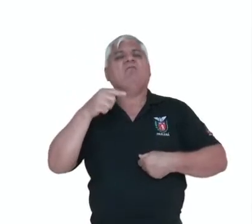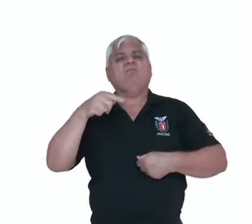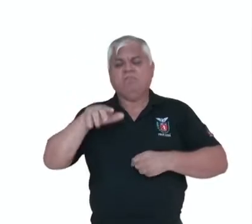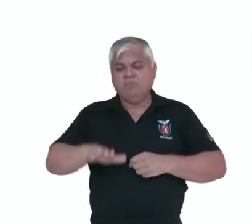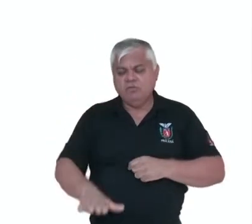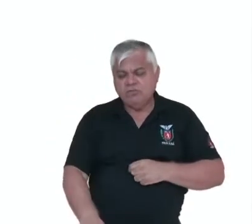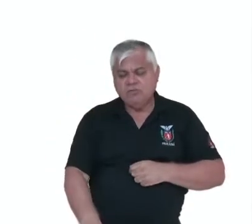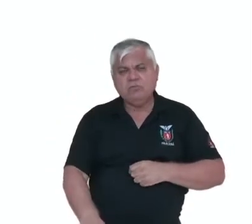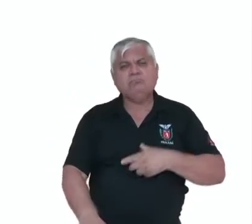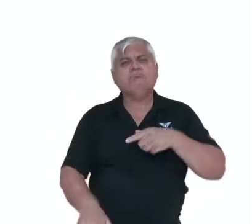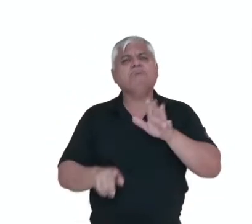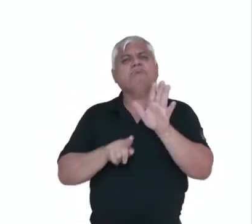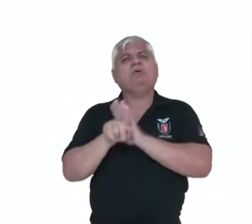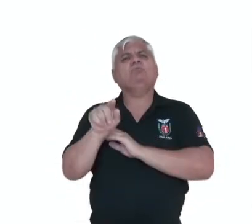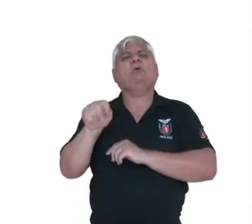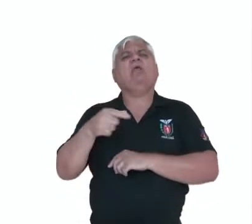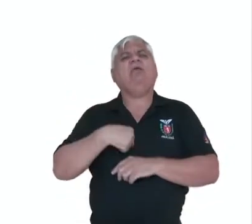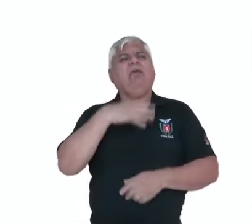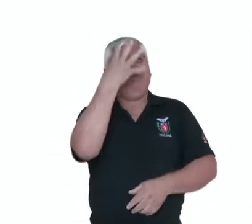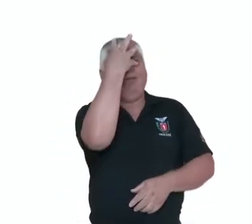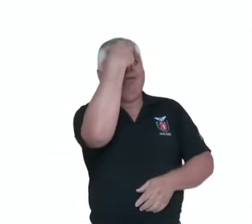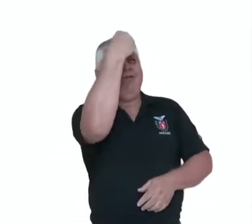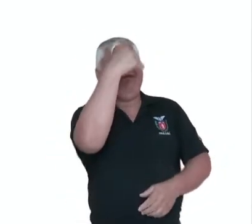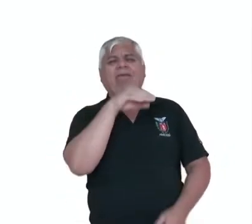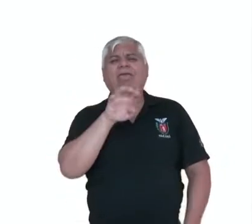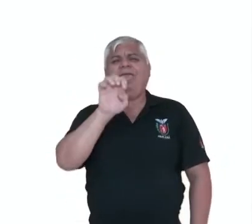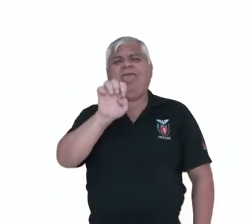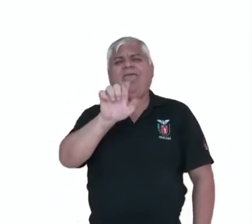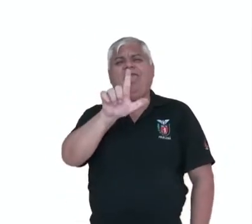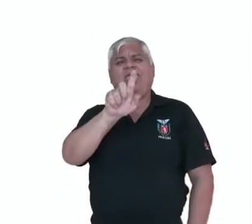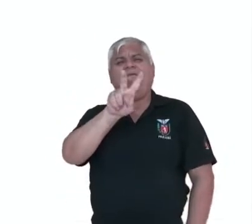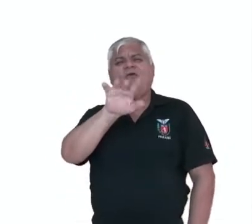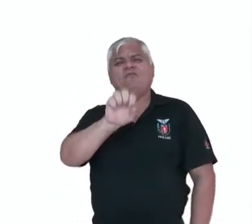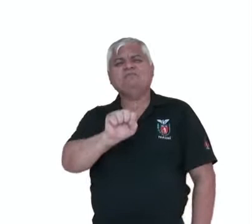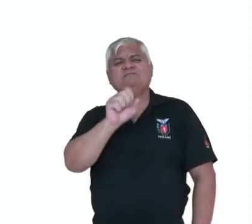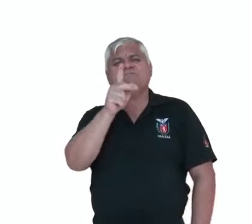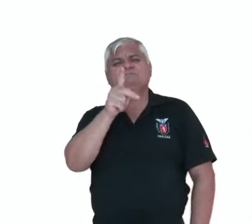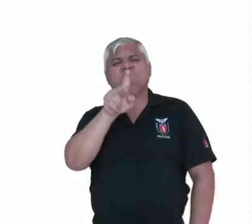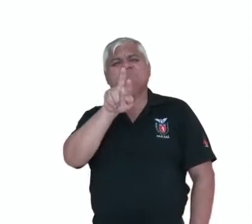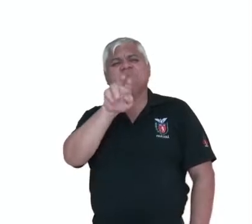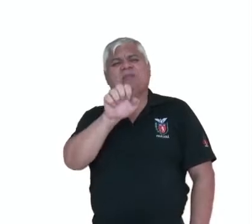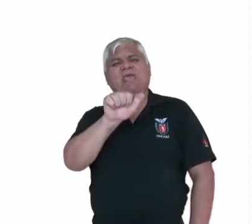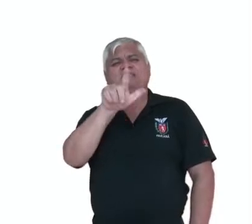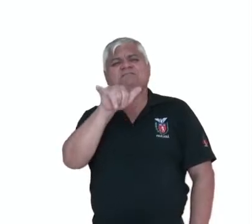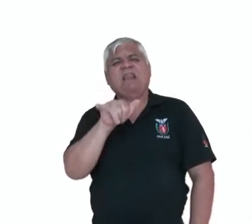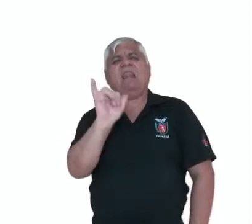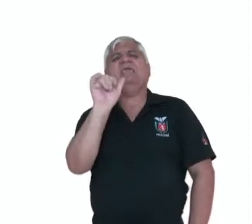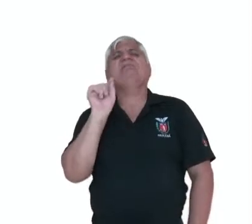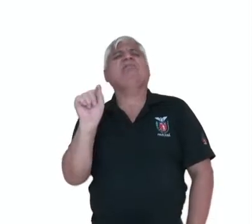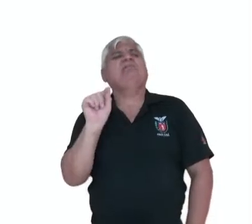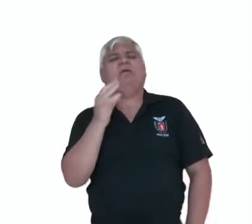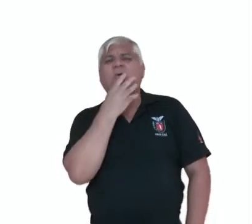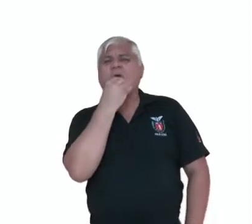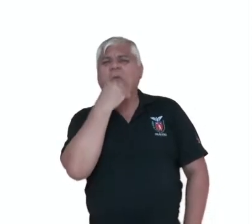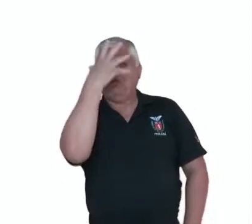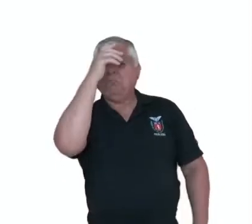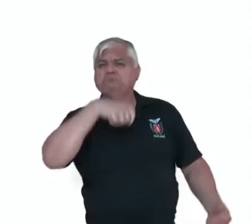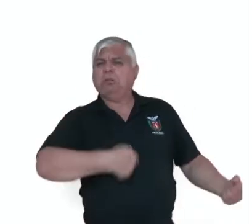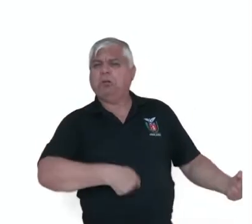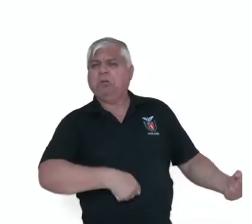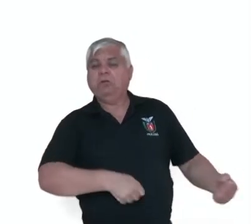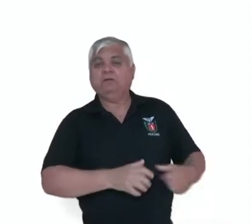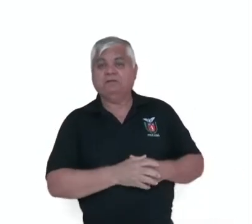me perguntou quem era Elvis Presley. Portanto, se estou partindo da ideia de clássico e estou inserida em uma